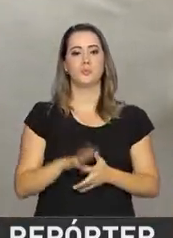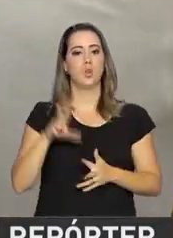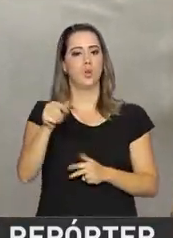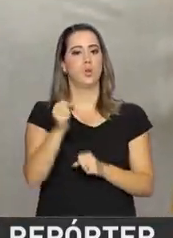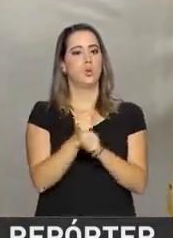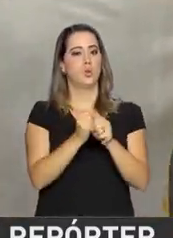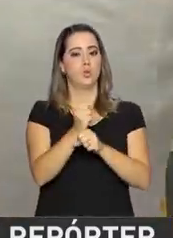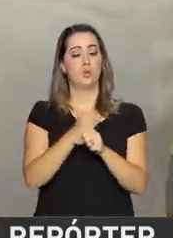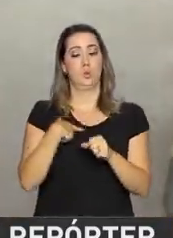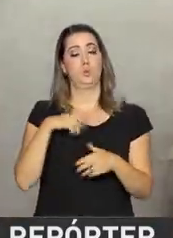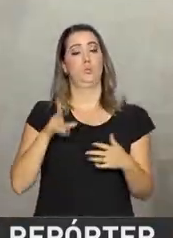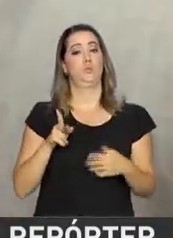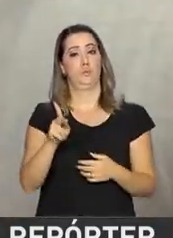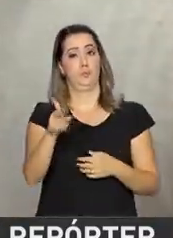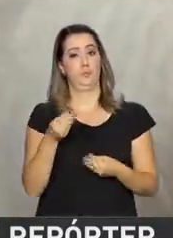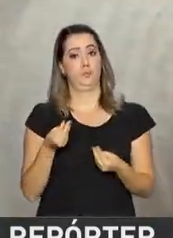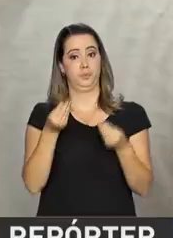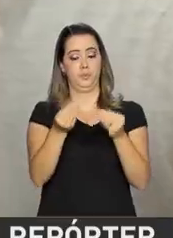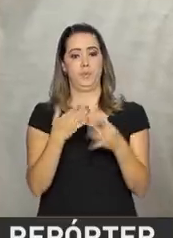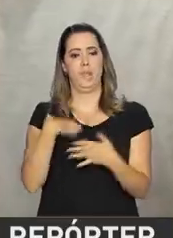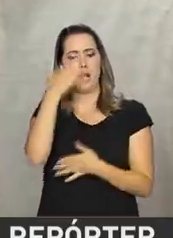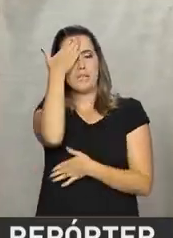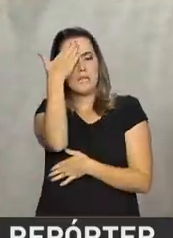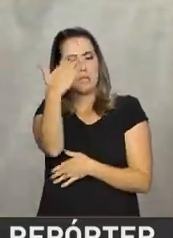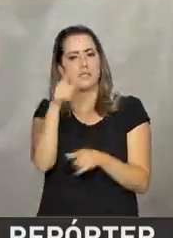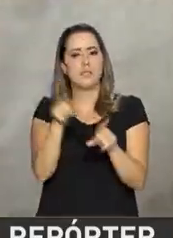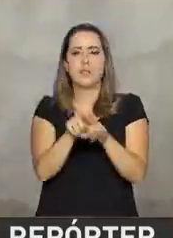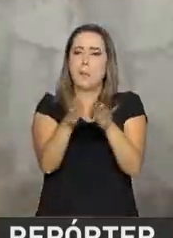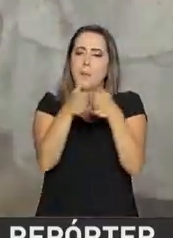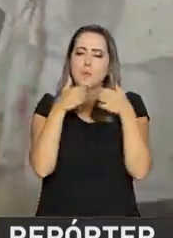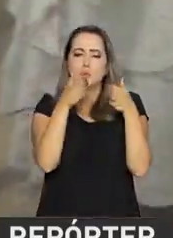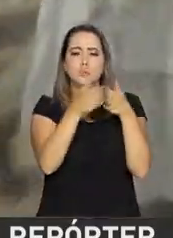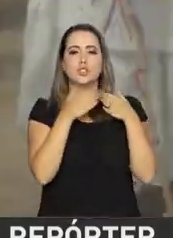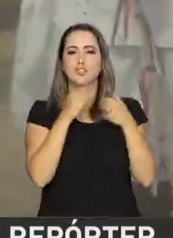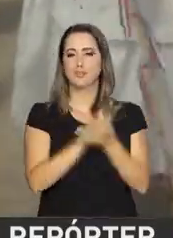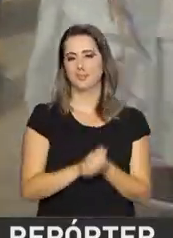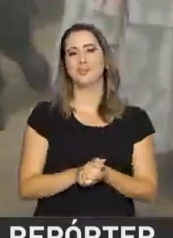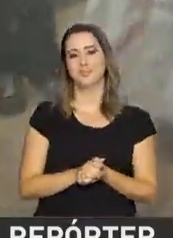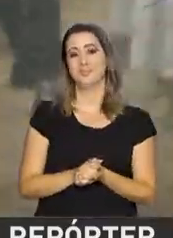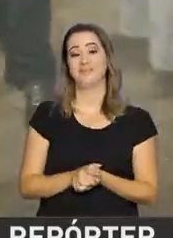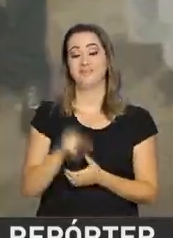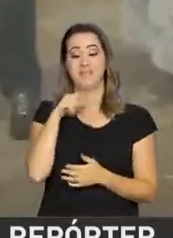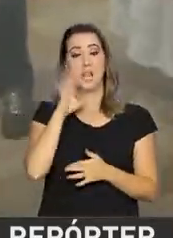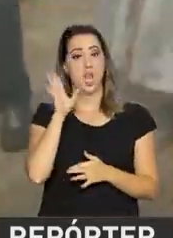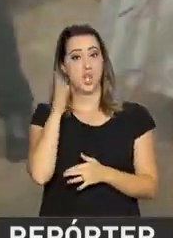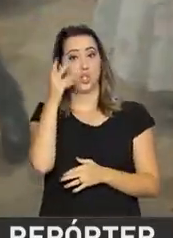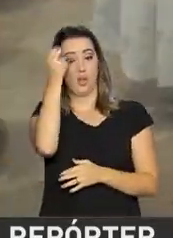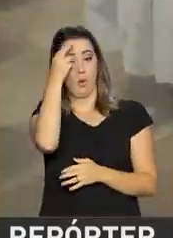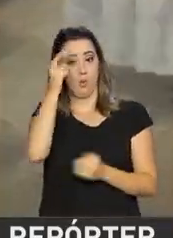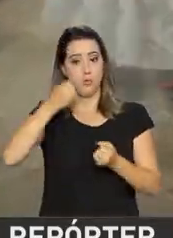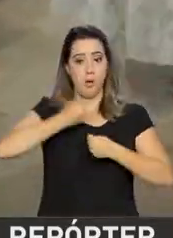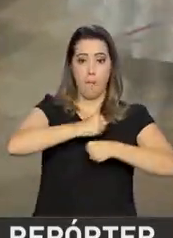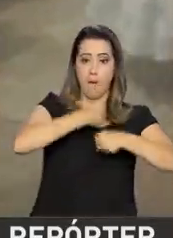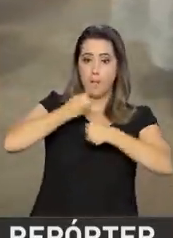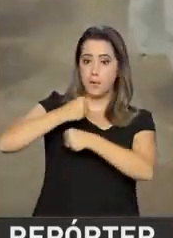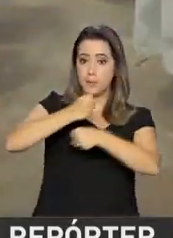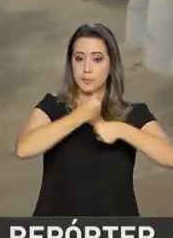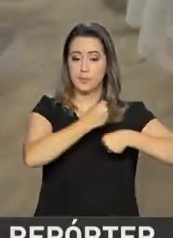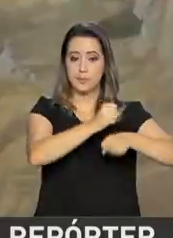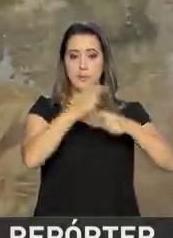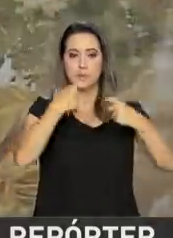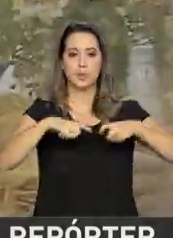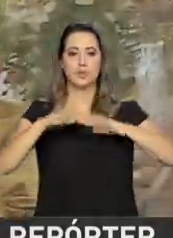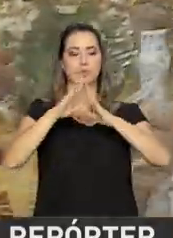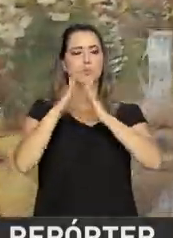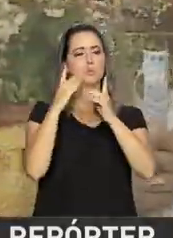eu faço esse processo aí, agradecer e também fazer pedidos. A tradicional lavagem do adro da Basílica Santuário Senhor